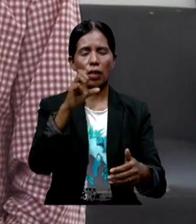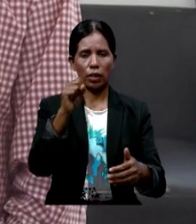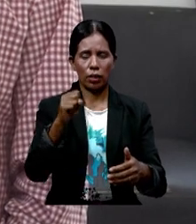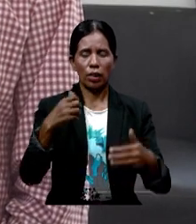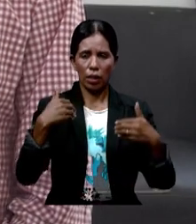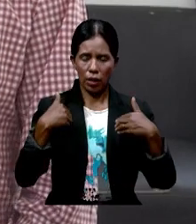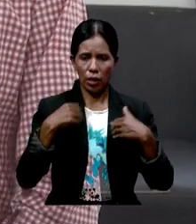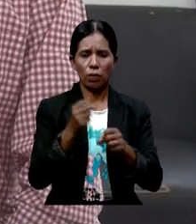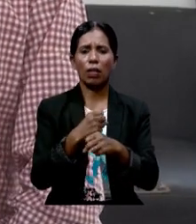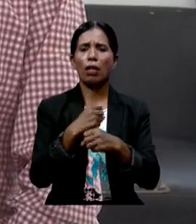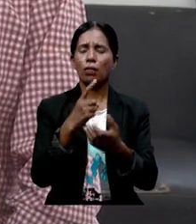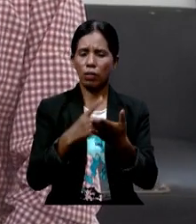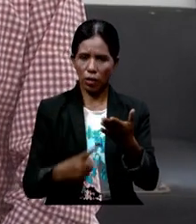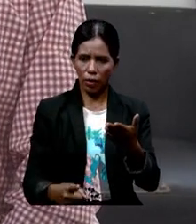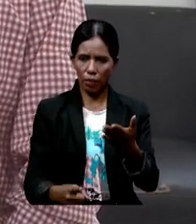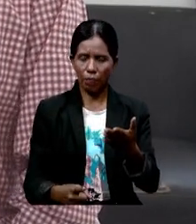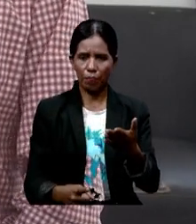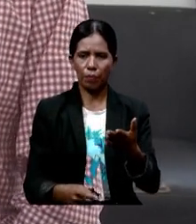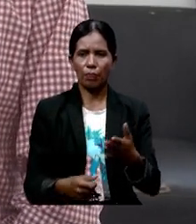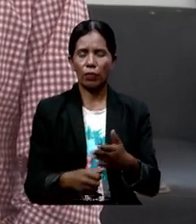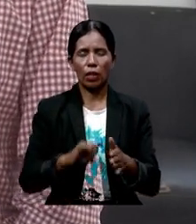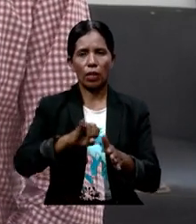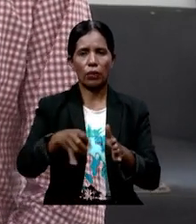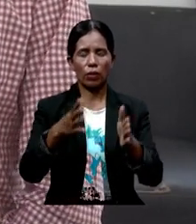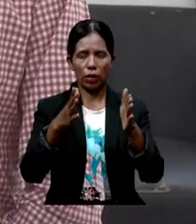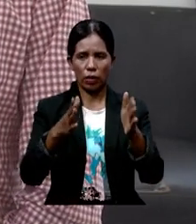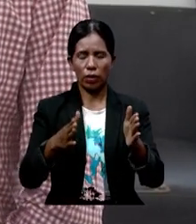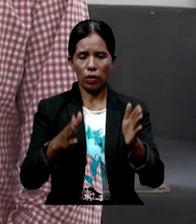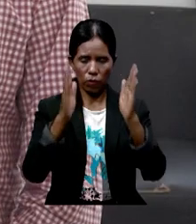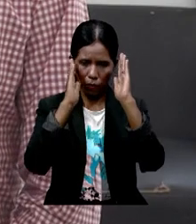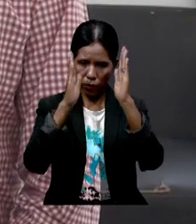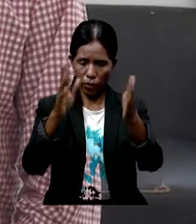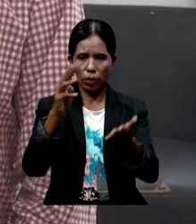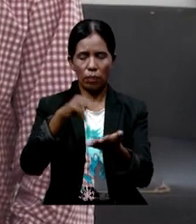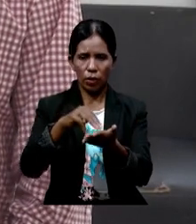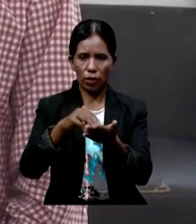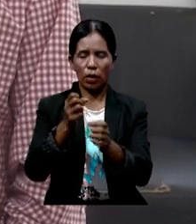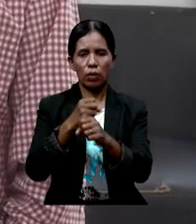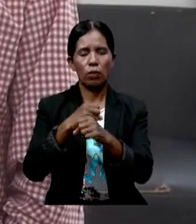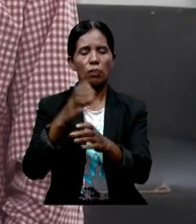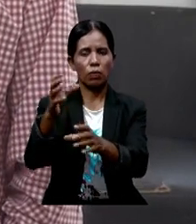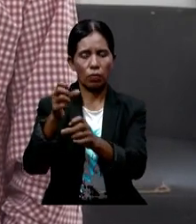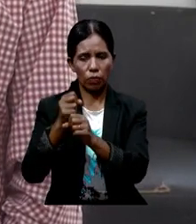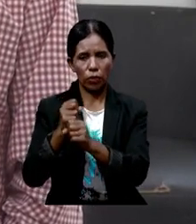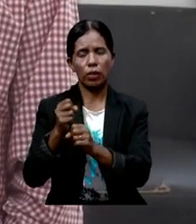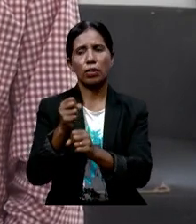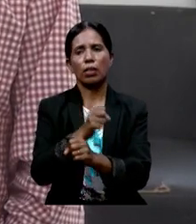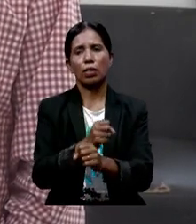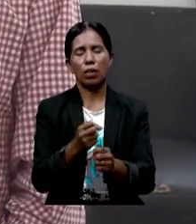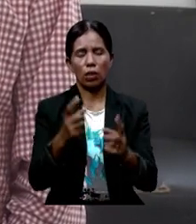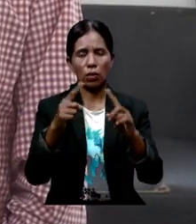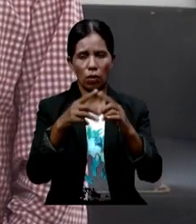atu halu saida dex ne para jornalista ne inteira liliu materia ne benya atu halu cobertura mai bi tenia ate agora